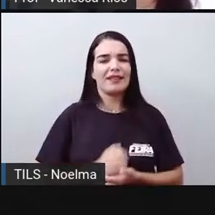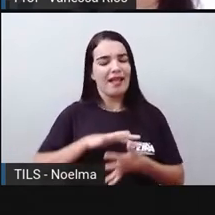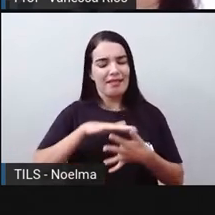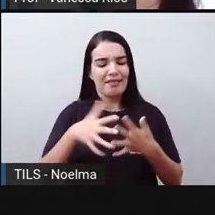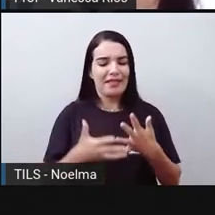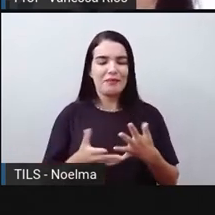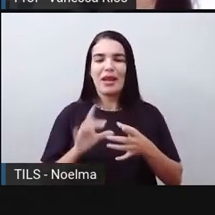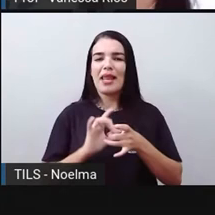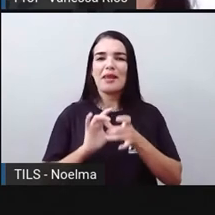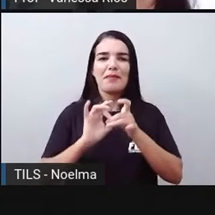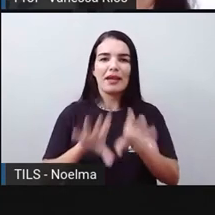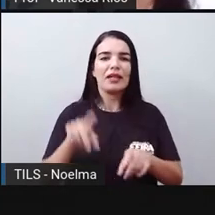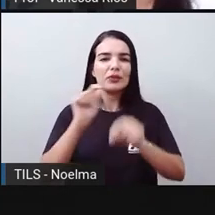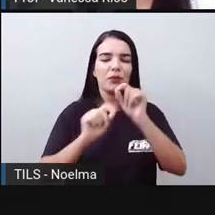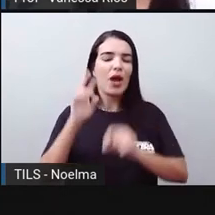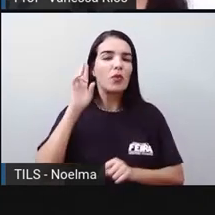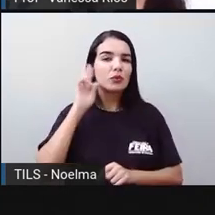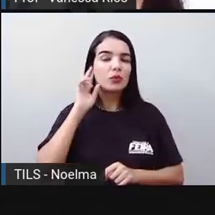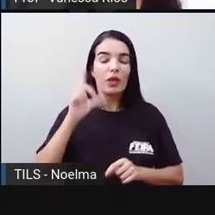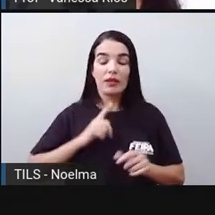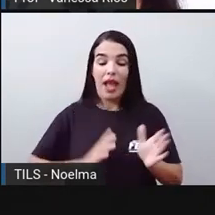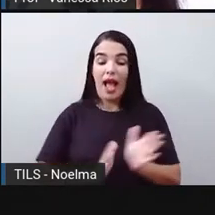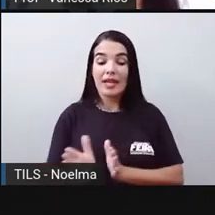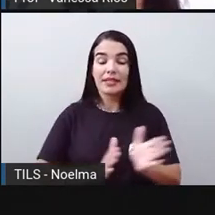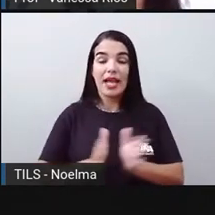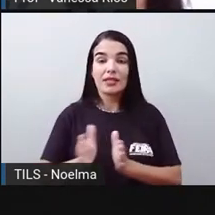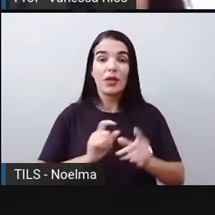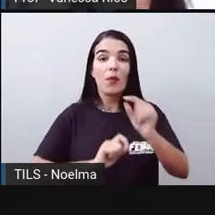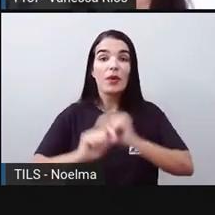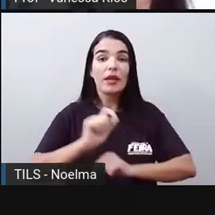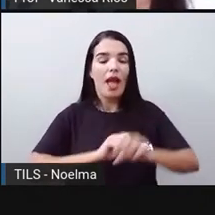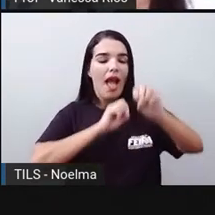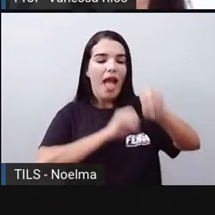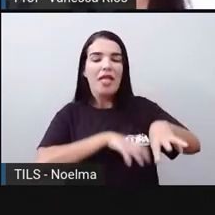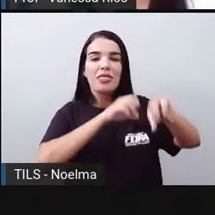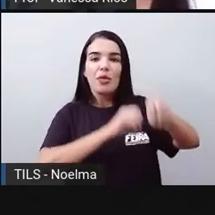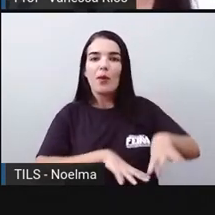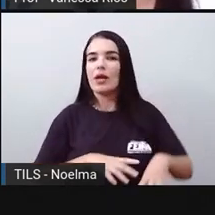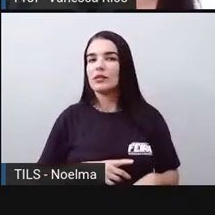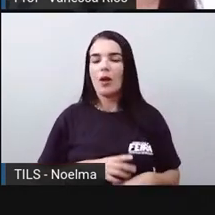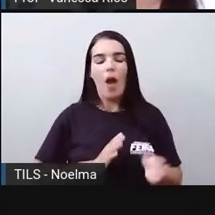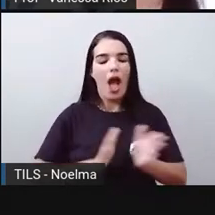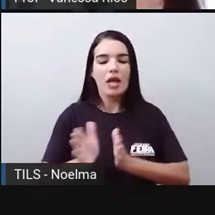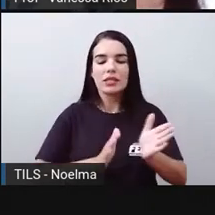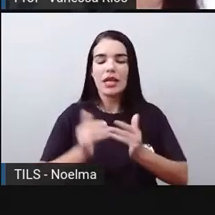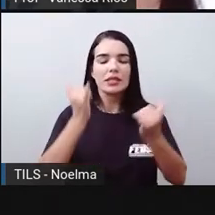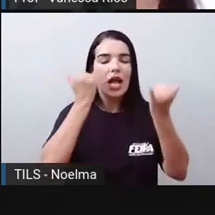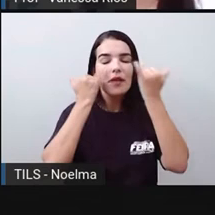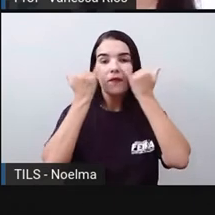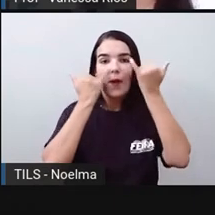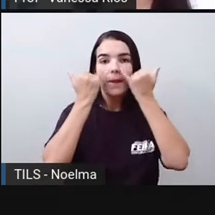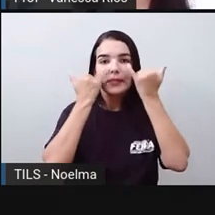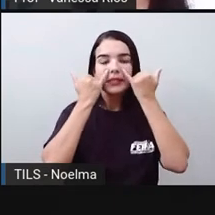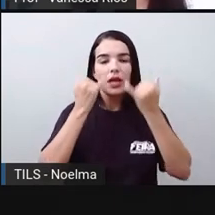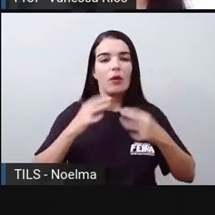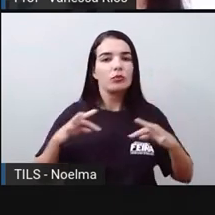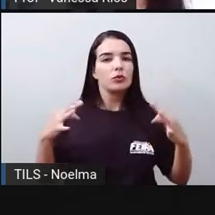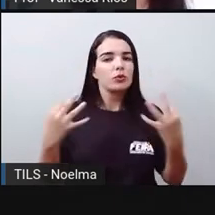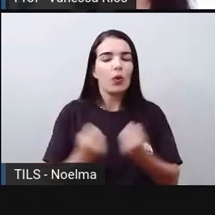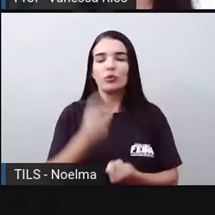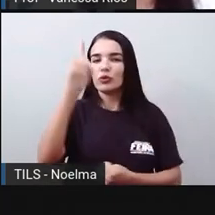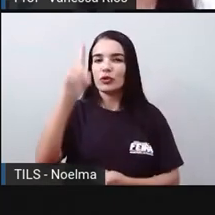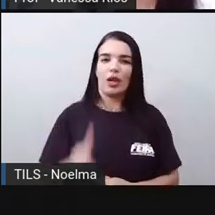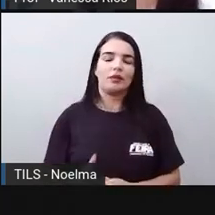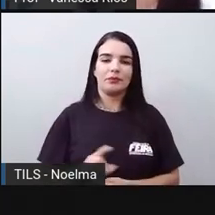aos surdos acesso ao processo educativo, né, acesso às informações, que é de direito de